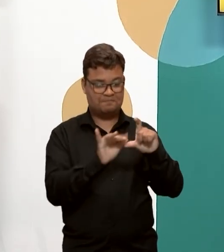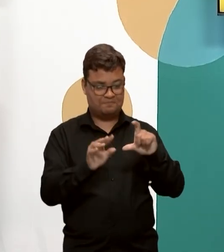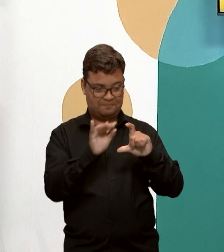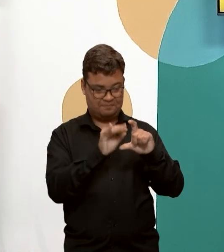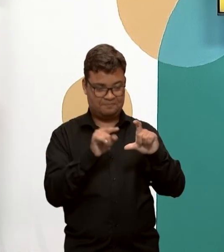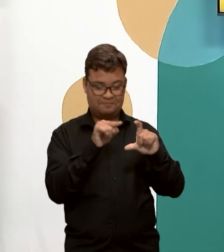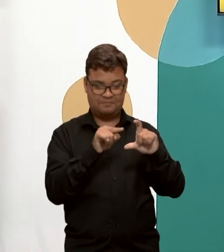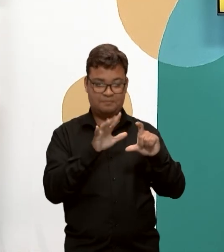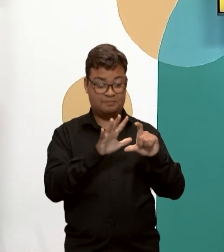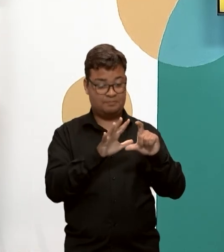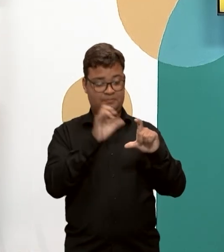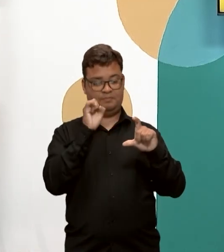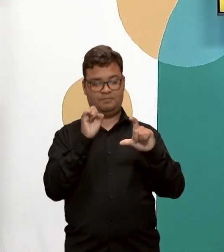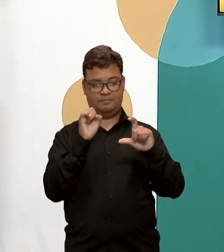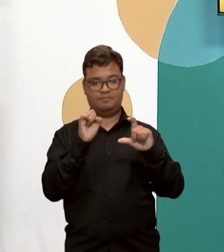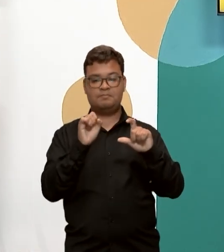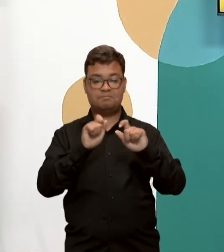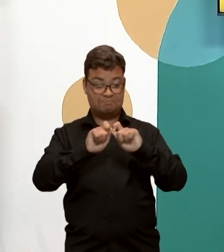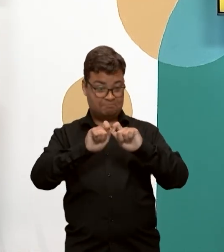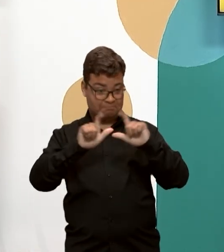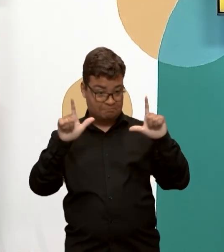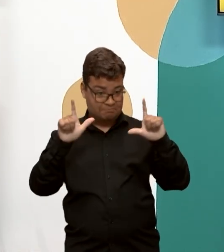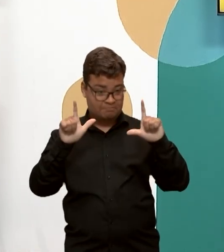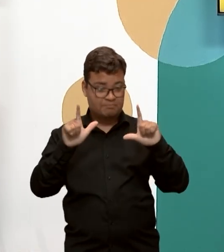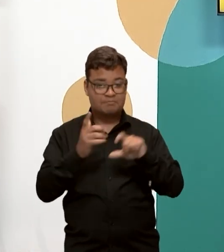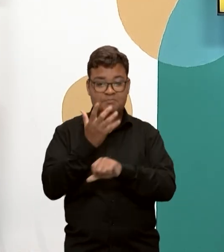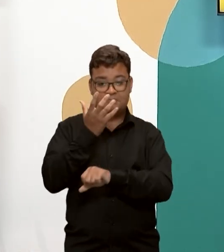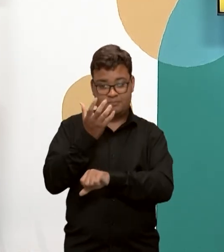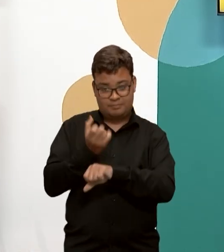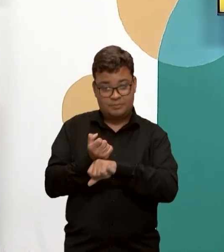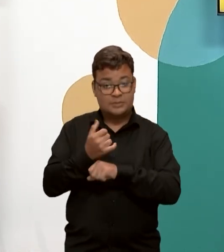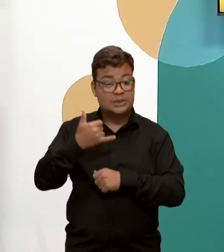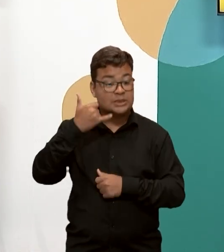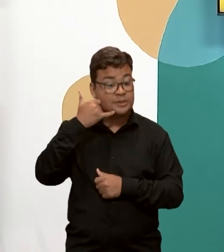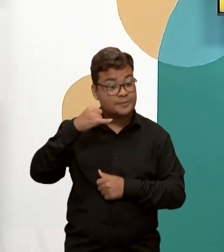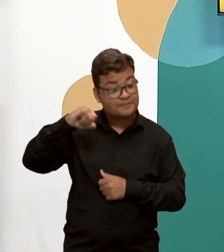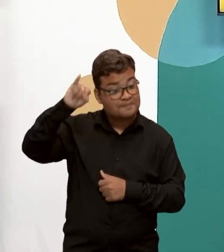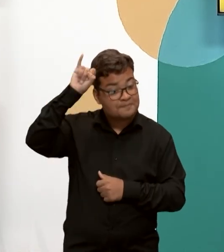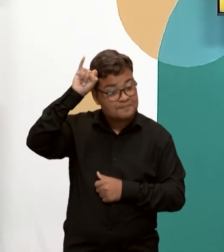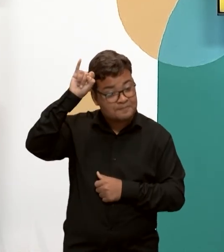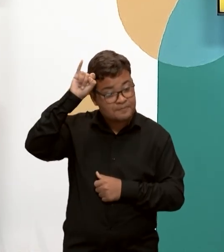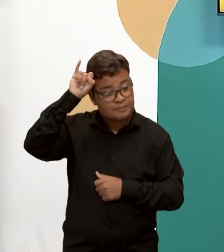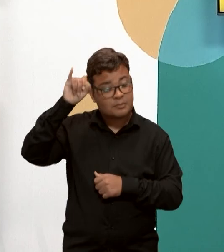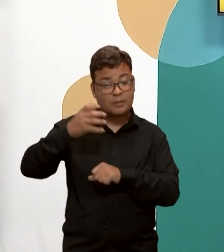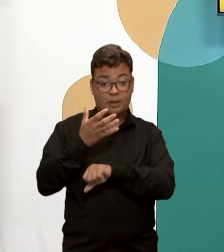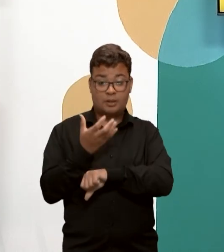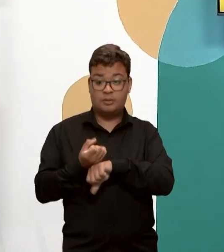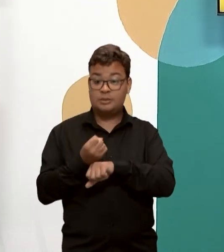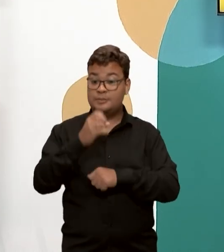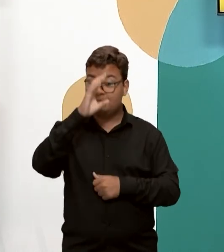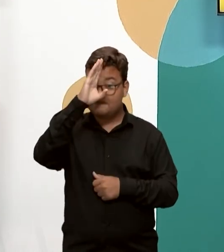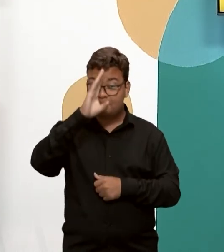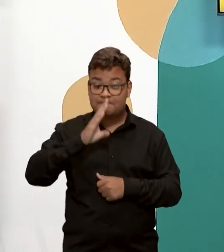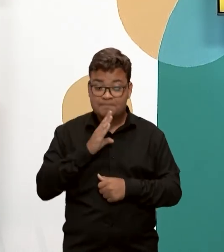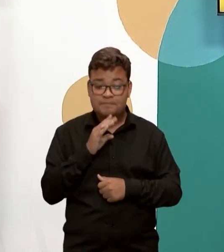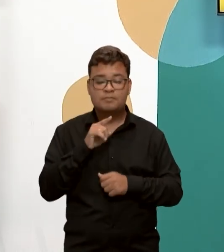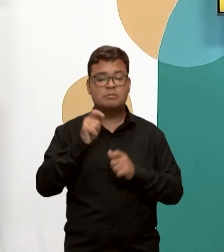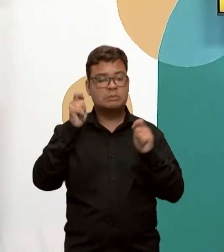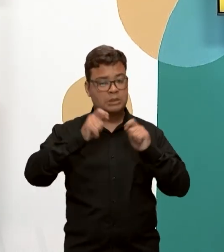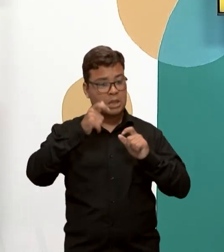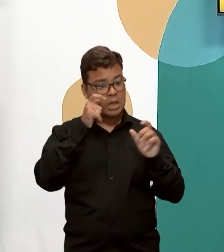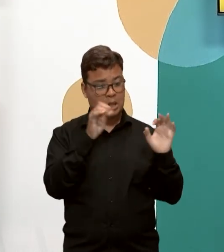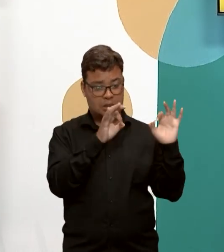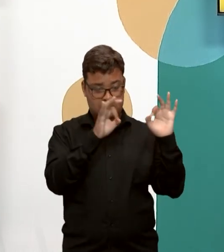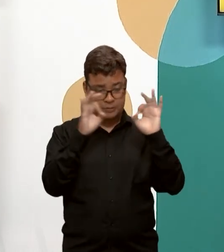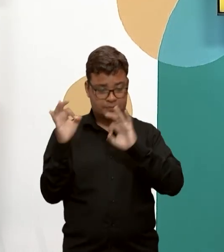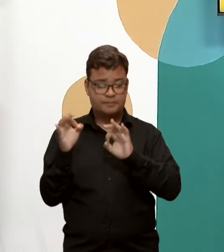códigozinho digital. Você aponta o seu celular com o modelo Android para ele e baixa gratuitamente o aplicativo, onde você pode nos assistir e